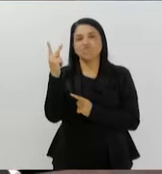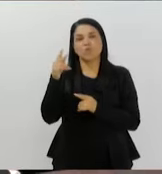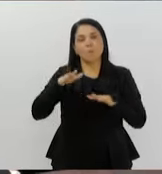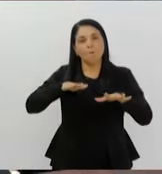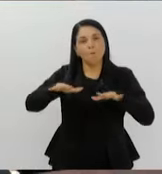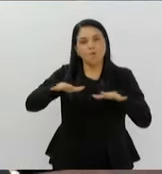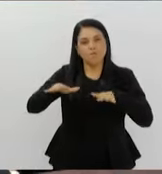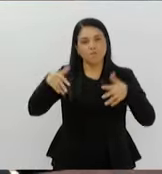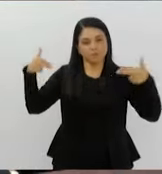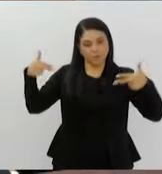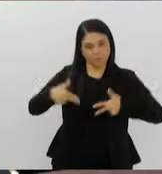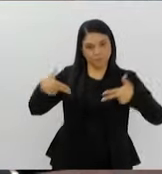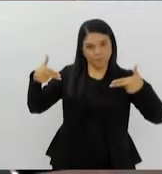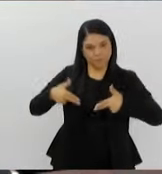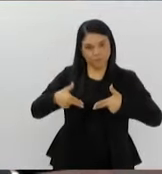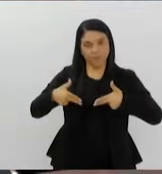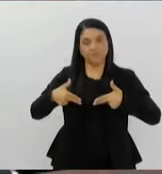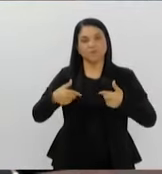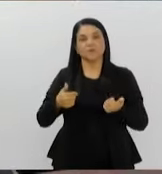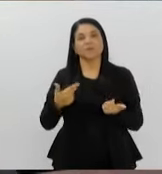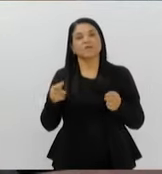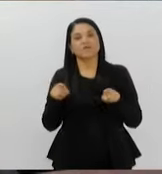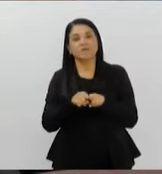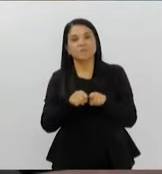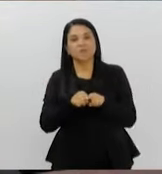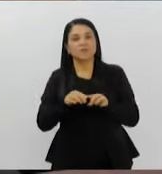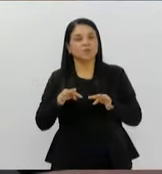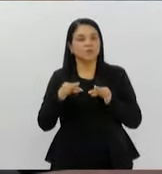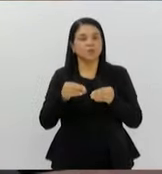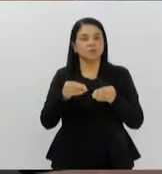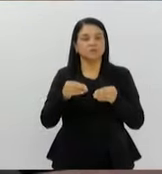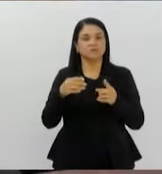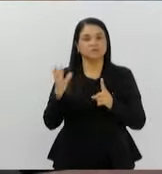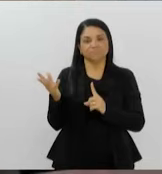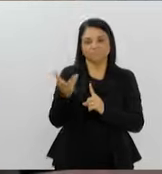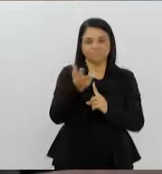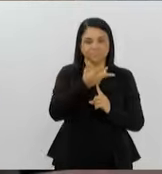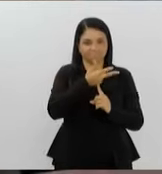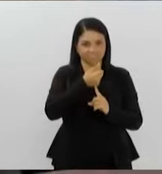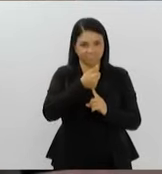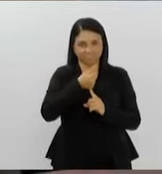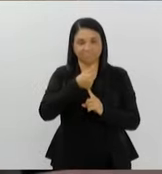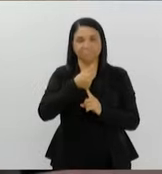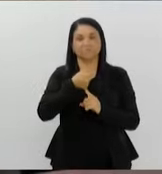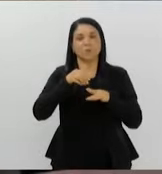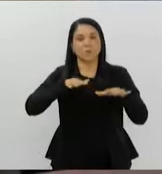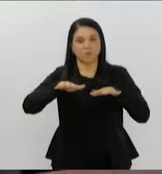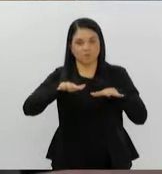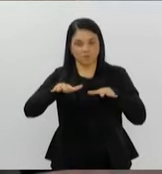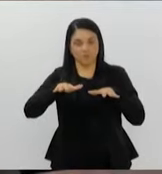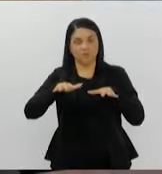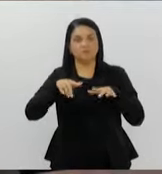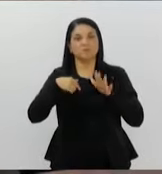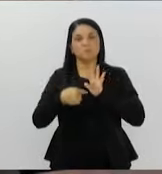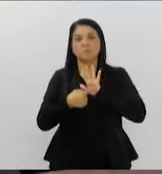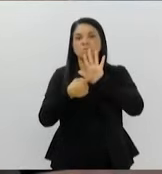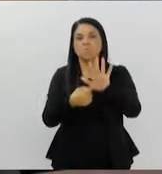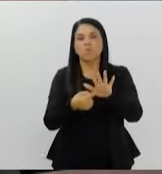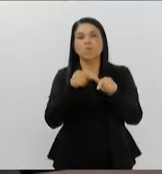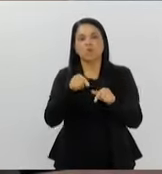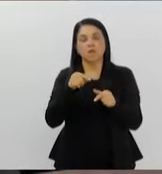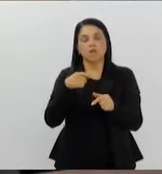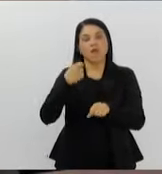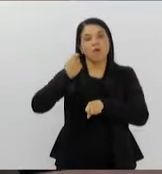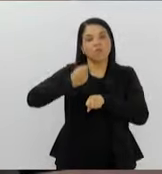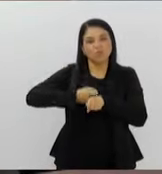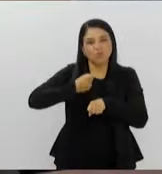movimento hip-hop, o rap e todas as manifestações artísticas que expressam não só a dureza da realidade